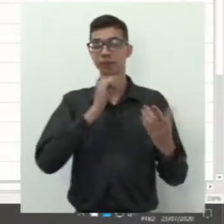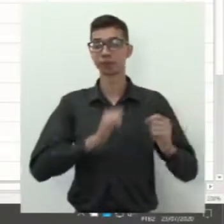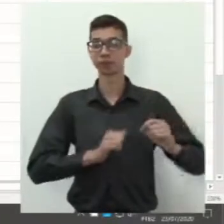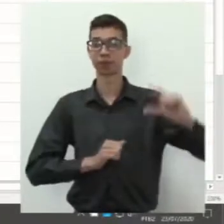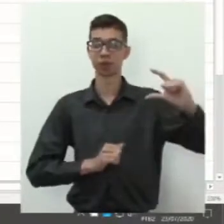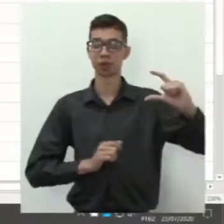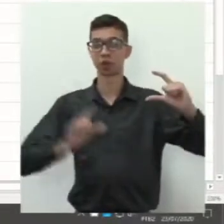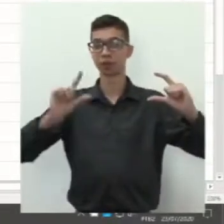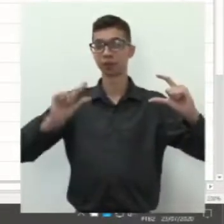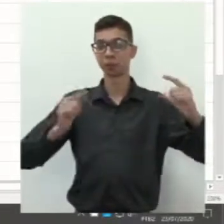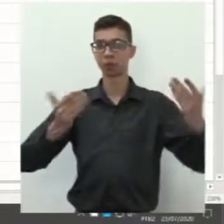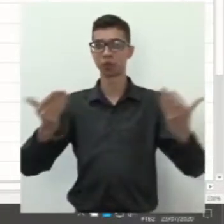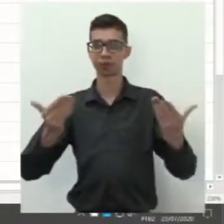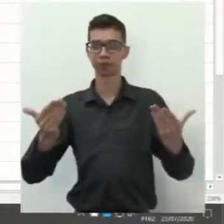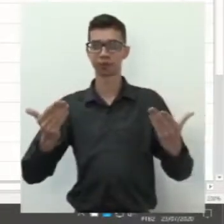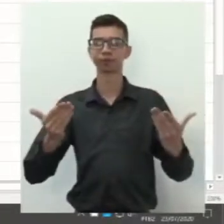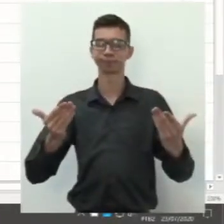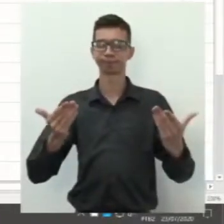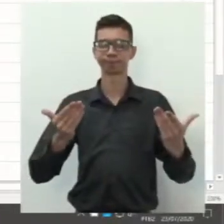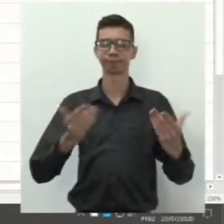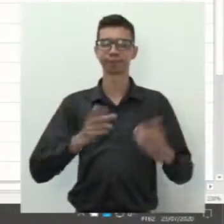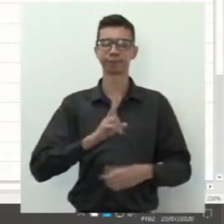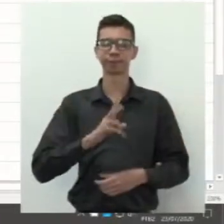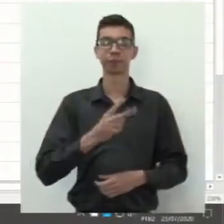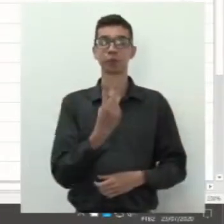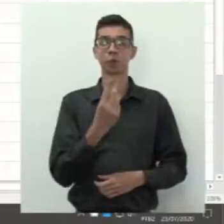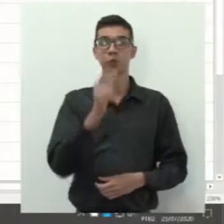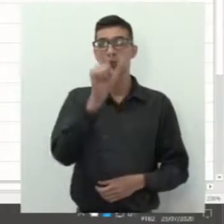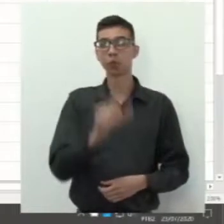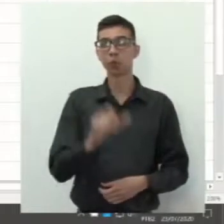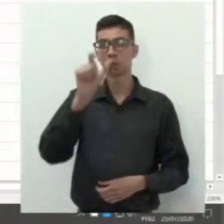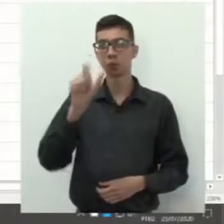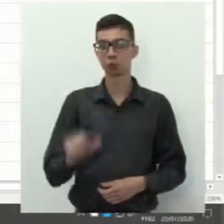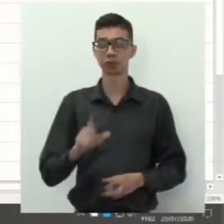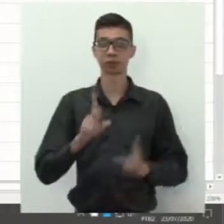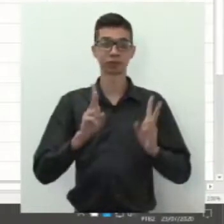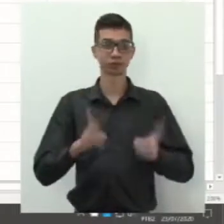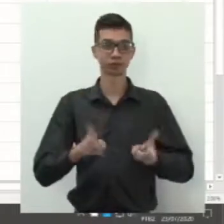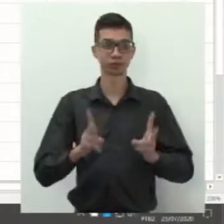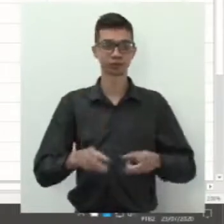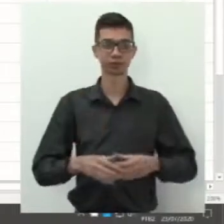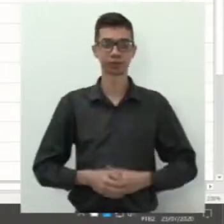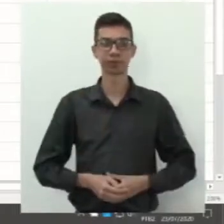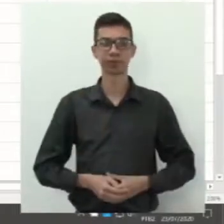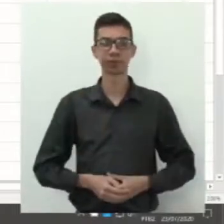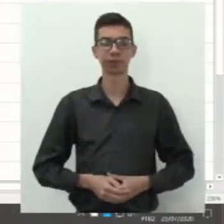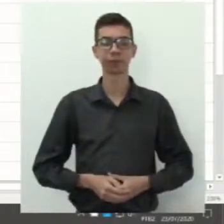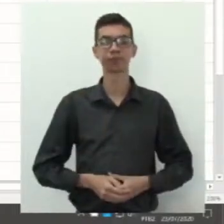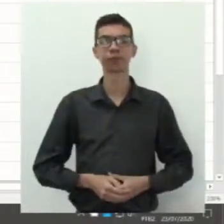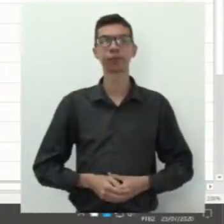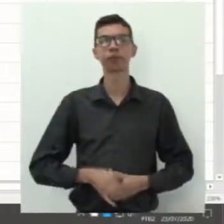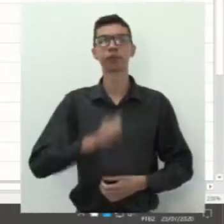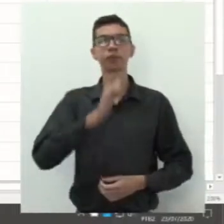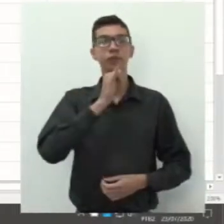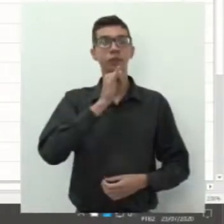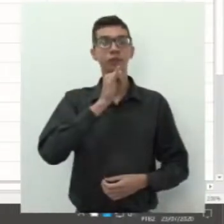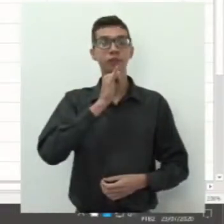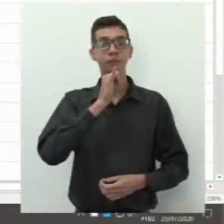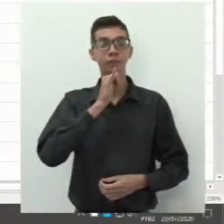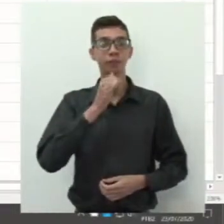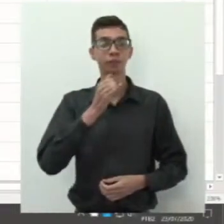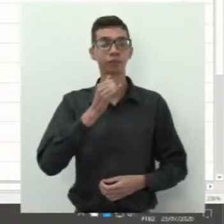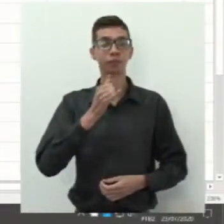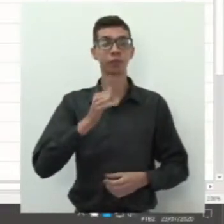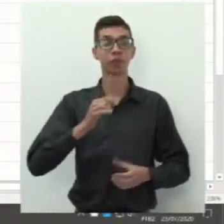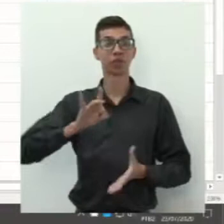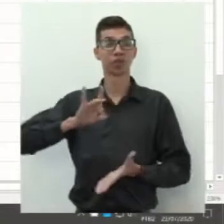é sempre com parâmetro em duas colunas, né? Então eu tô falando, ó, no caso aqui, o real foi menor que o